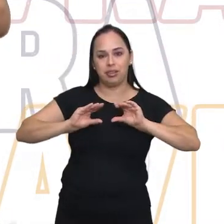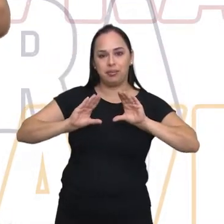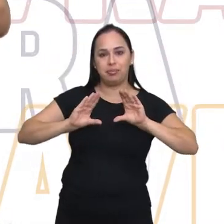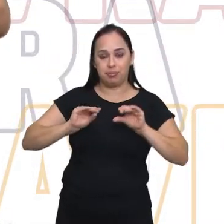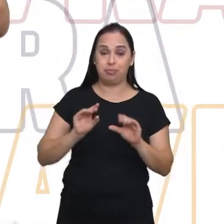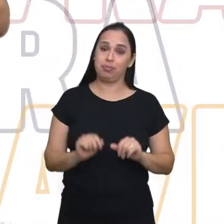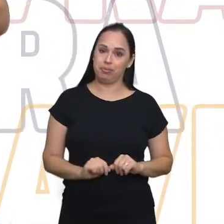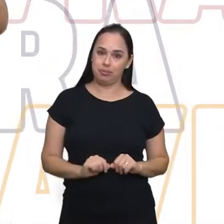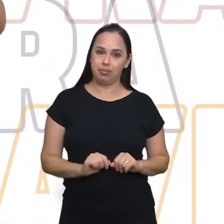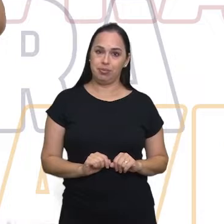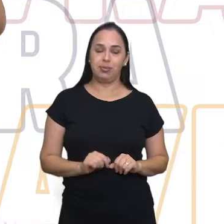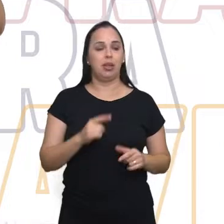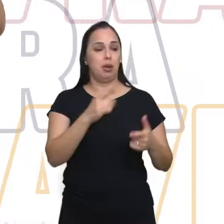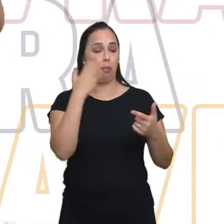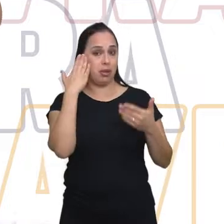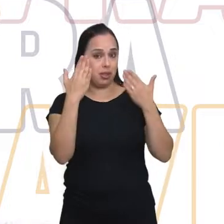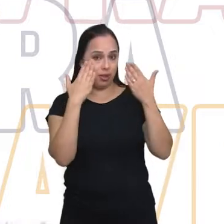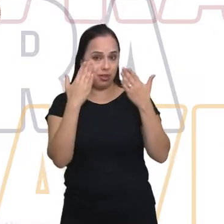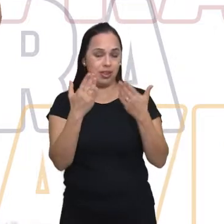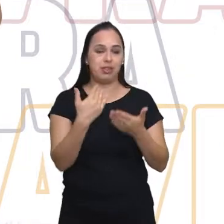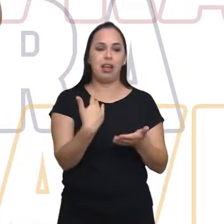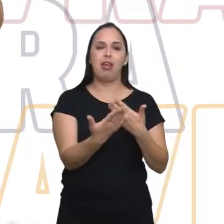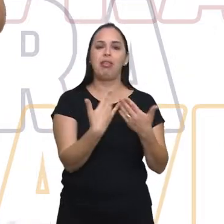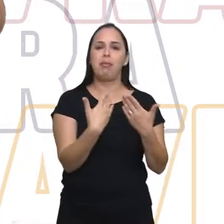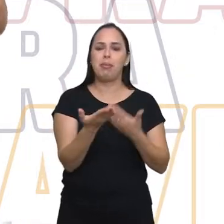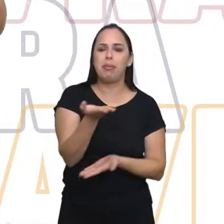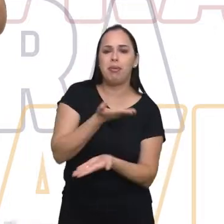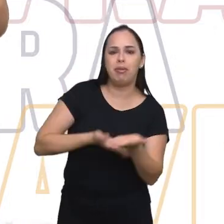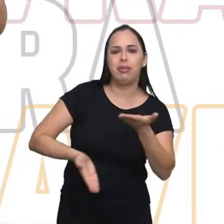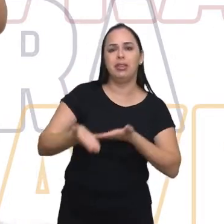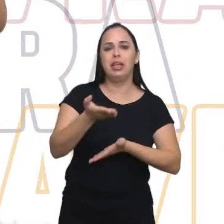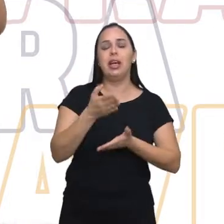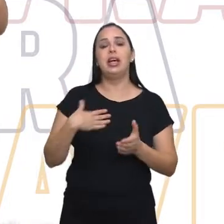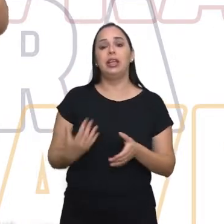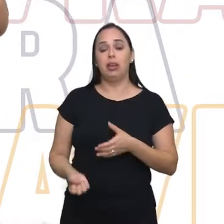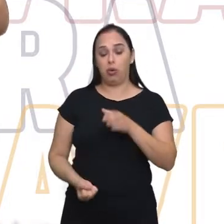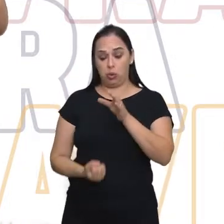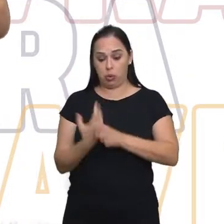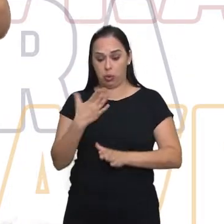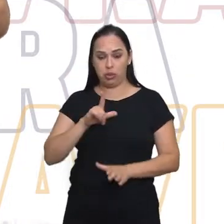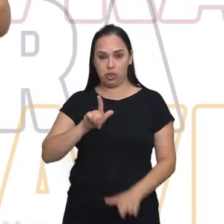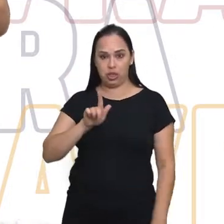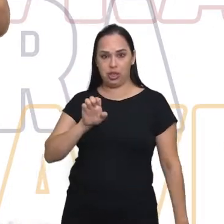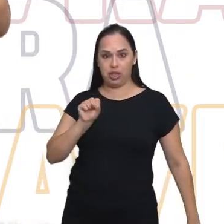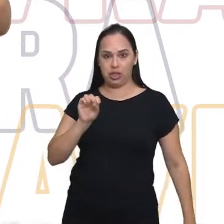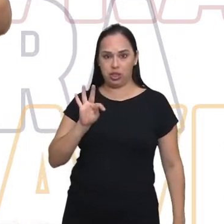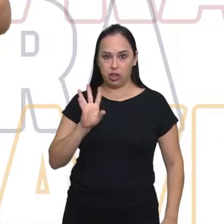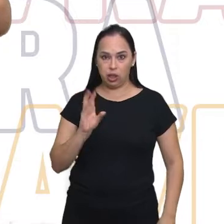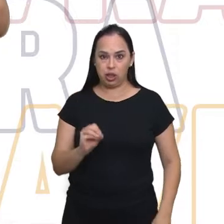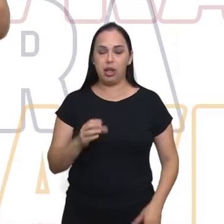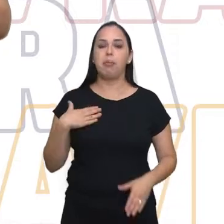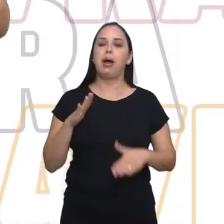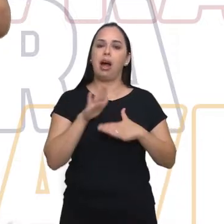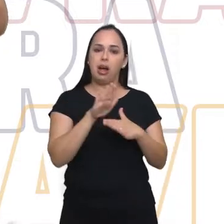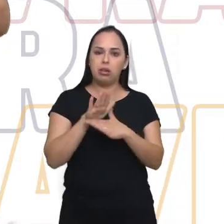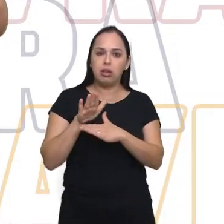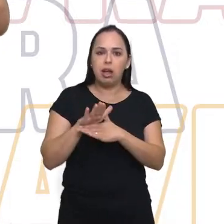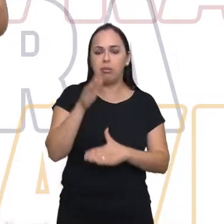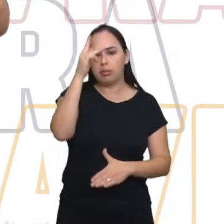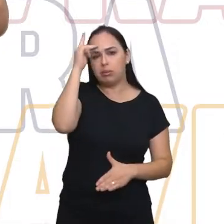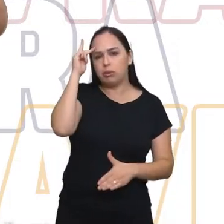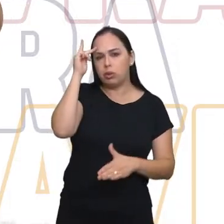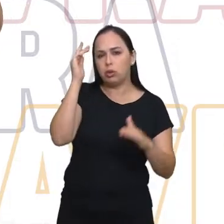da pessoa, o psicológico, a convivência. Então foi criado para isso, para atender pessoas adultas com câncer e